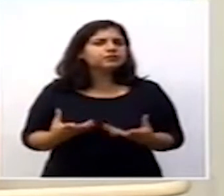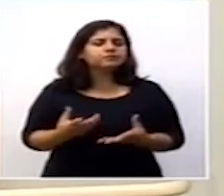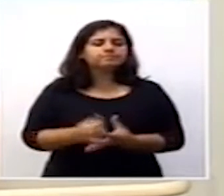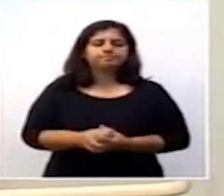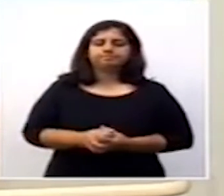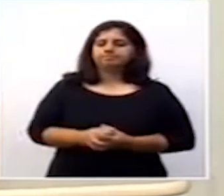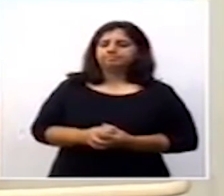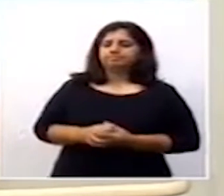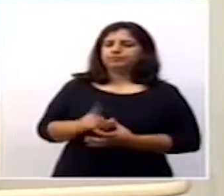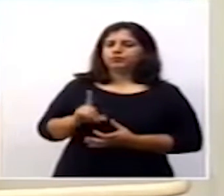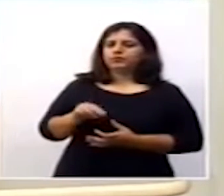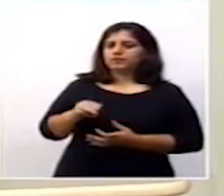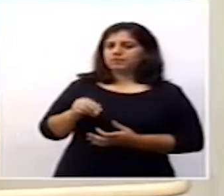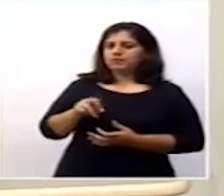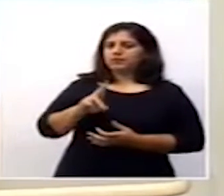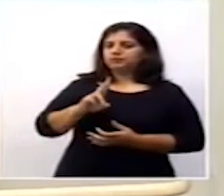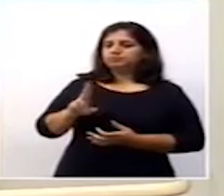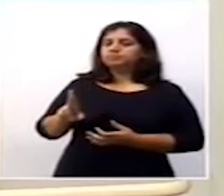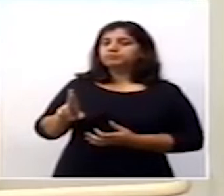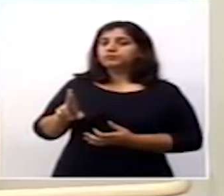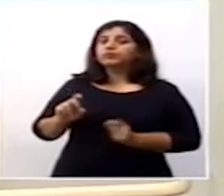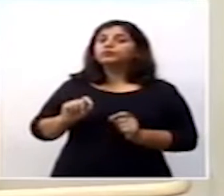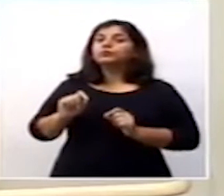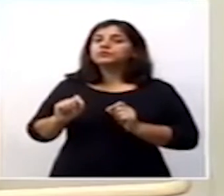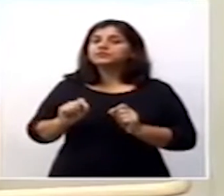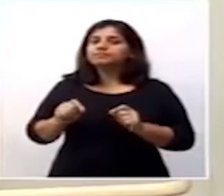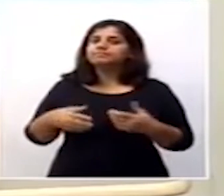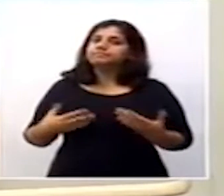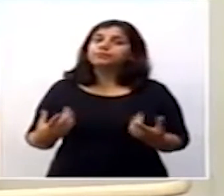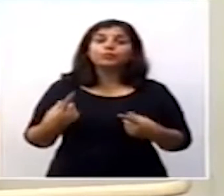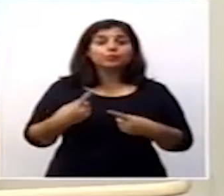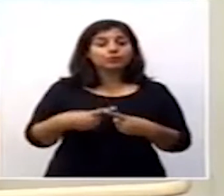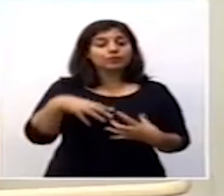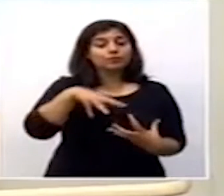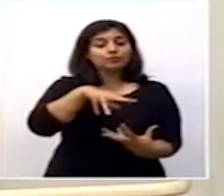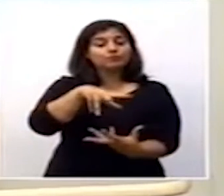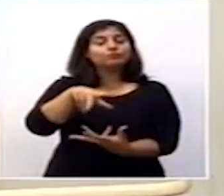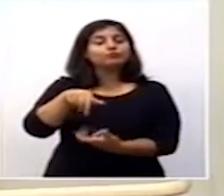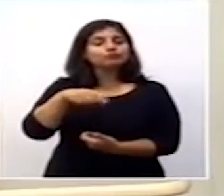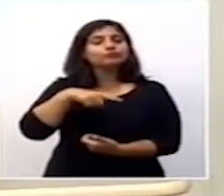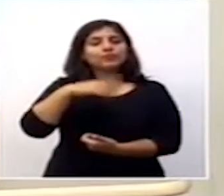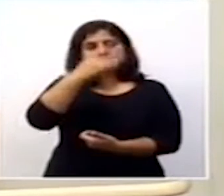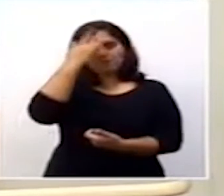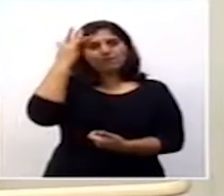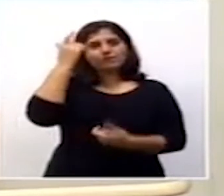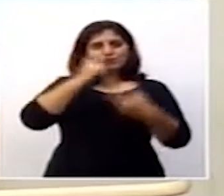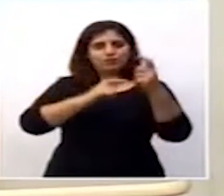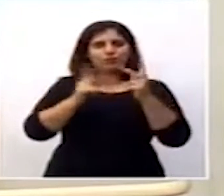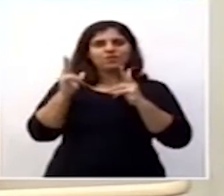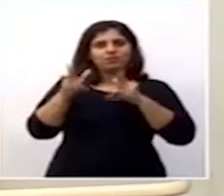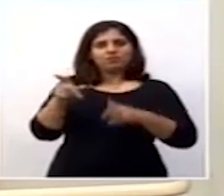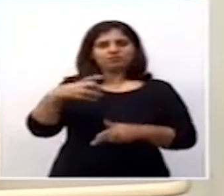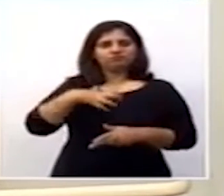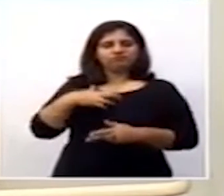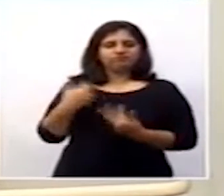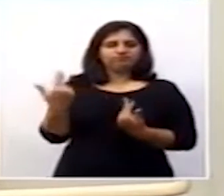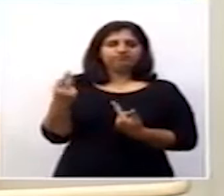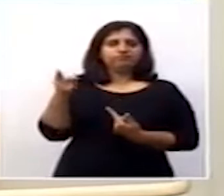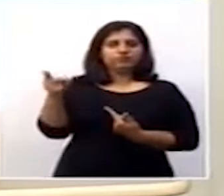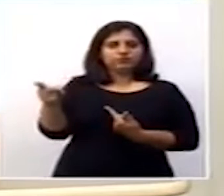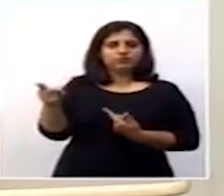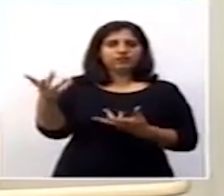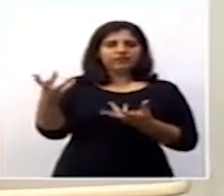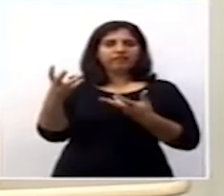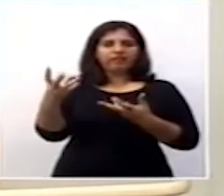Aí o Dalma pegou e na hora respondeu, é porque no mundo existem muitas pessoas como você, que